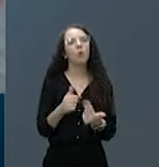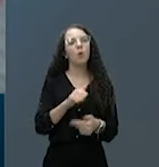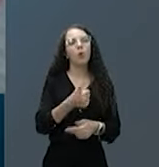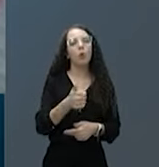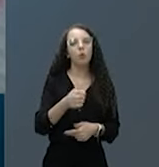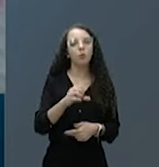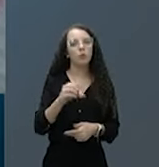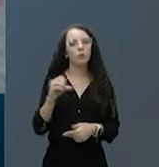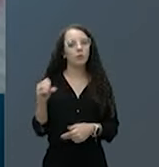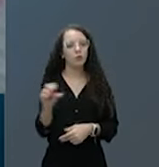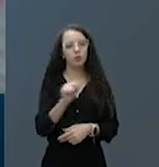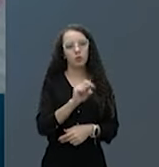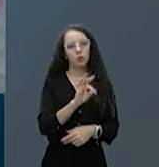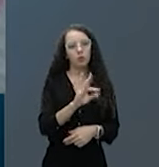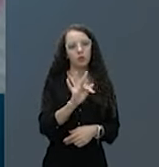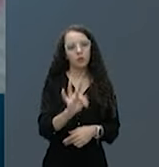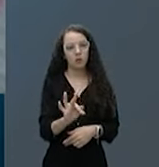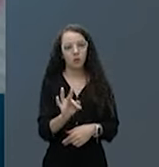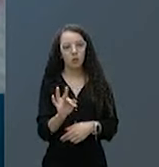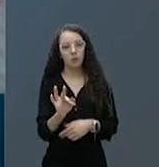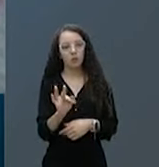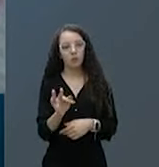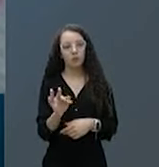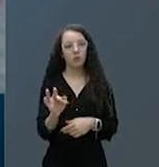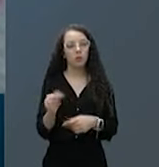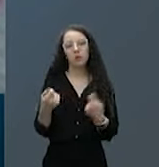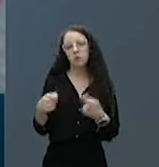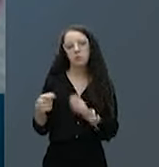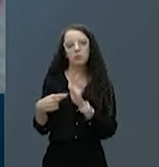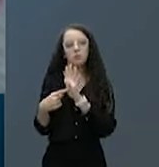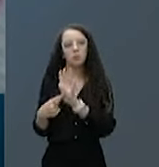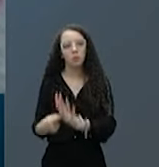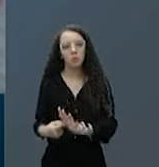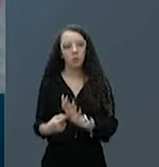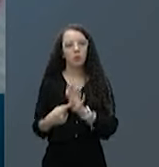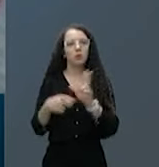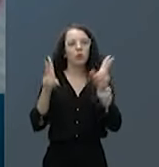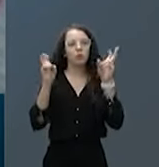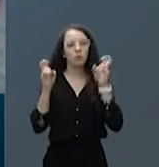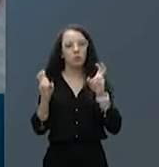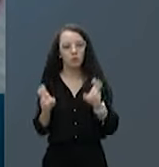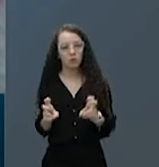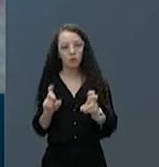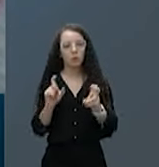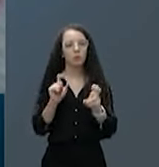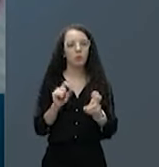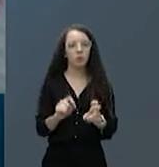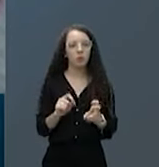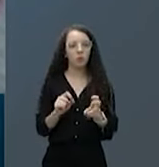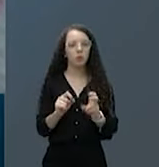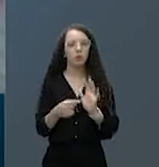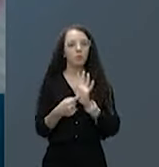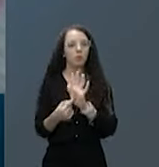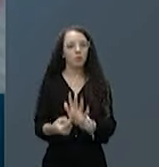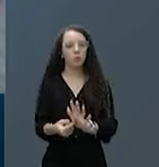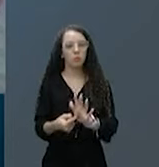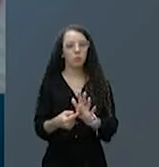como passíveis de causar interpretação equívoca do que veio a ser definido nestes autos. E aqui eu trago uma